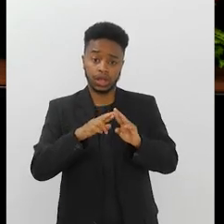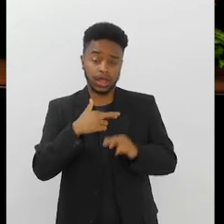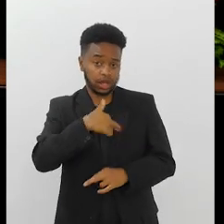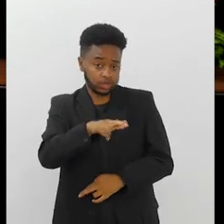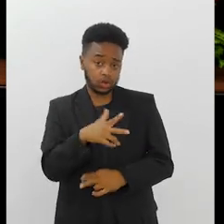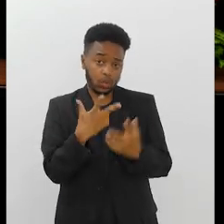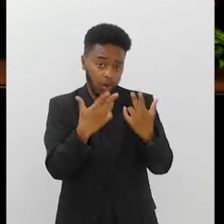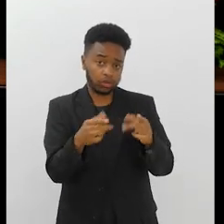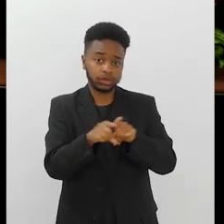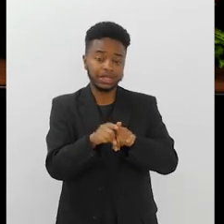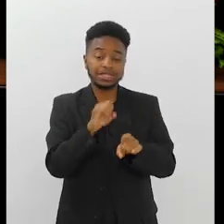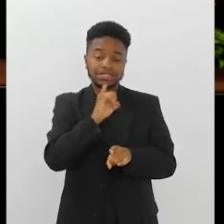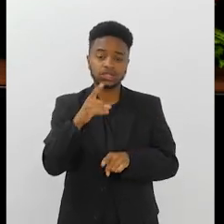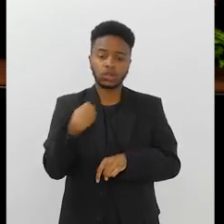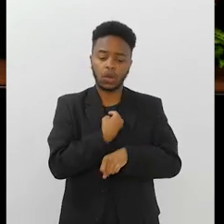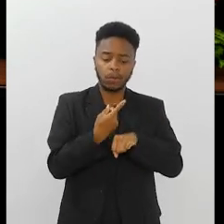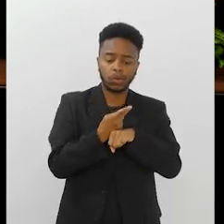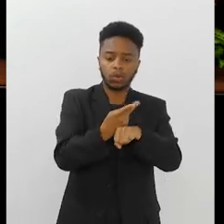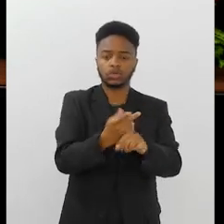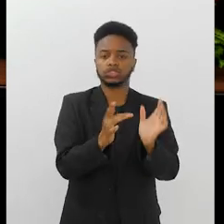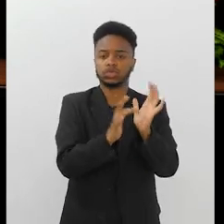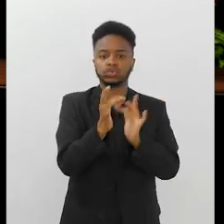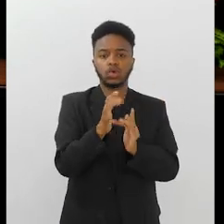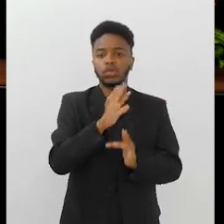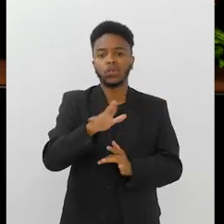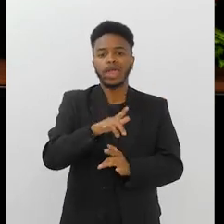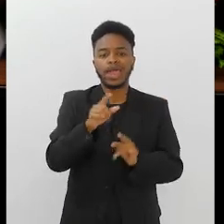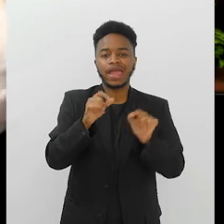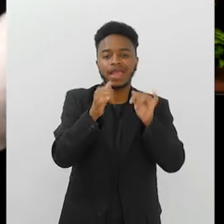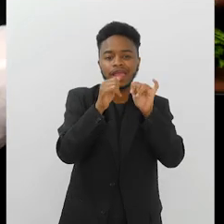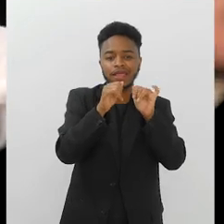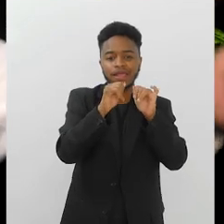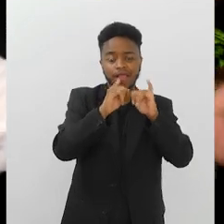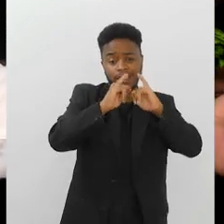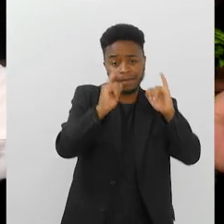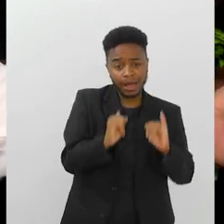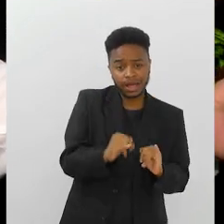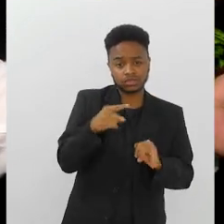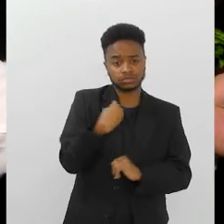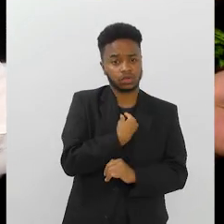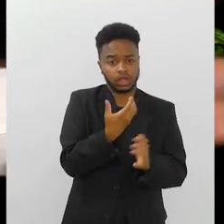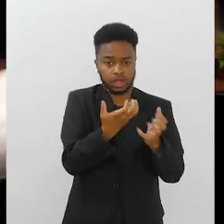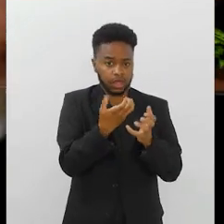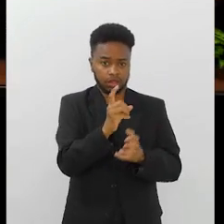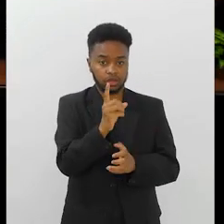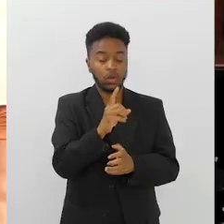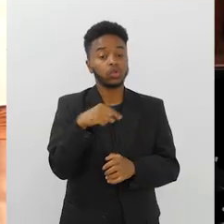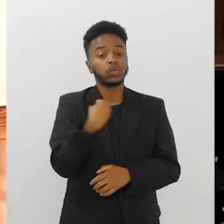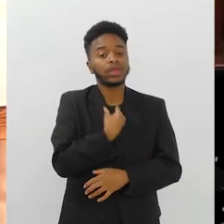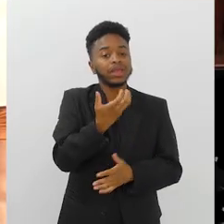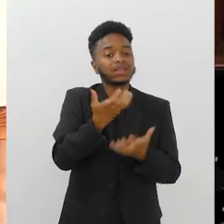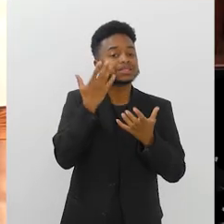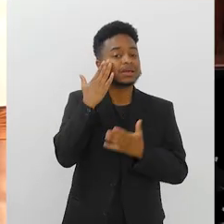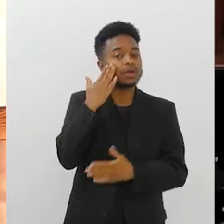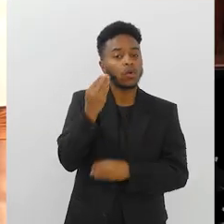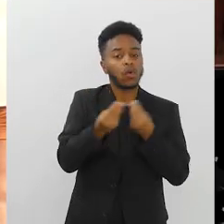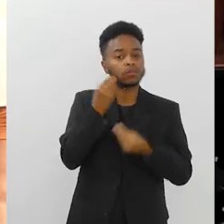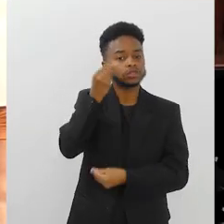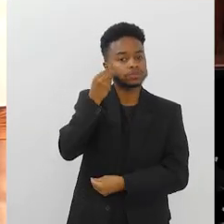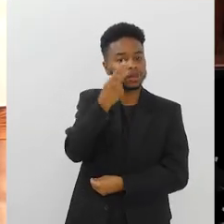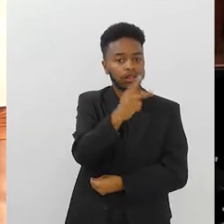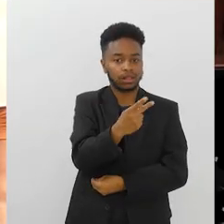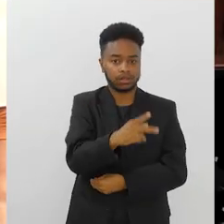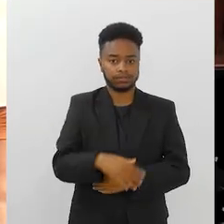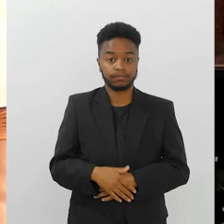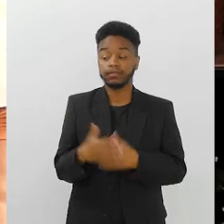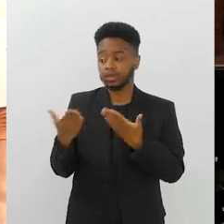respeito Jesus a gente não tá buscando uma imagem A gente tá buscando a experiência dele então você pode ser é um